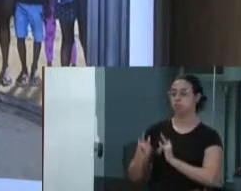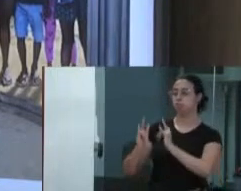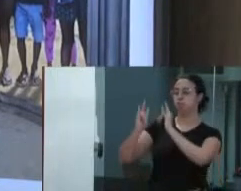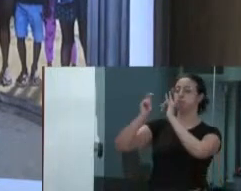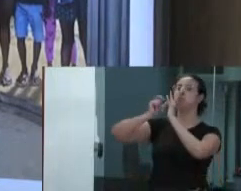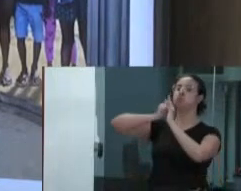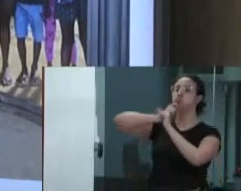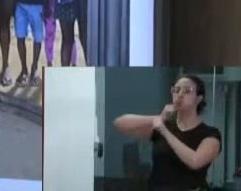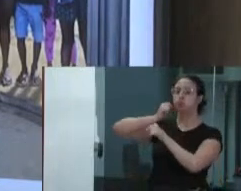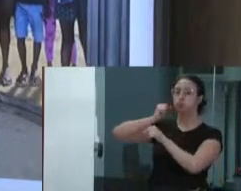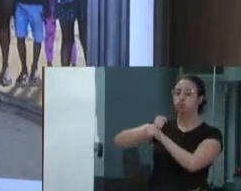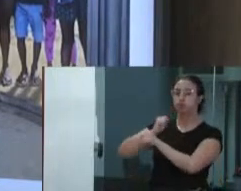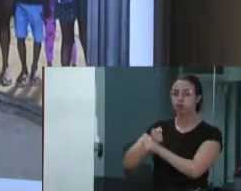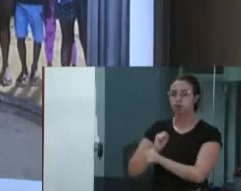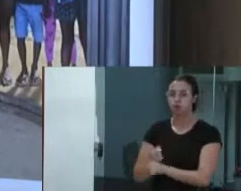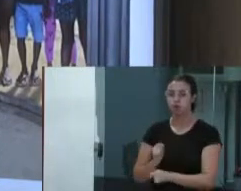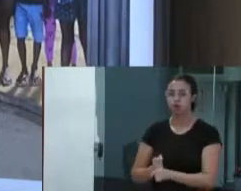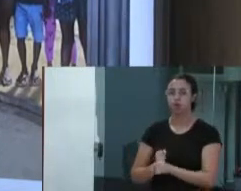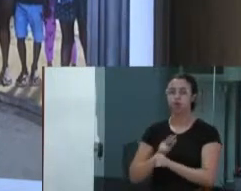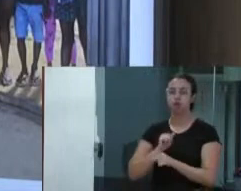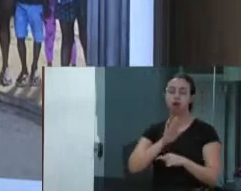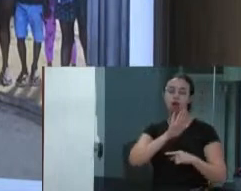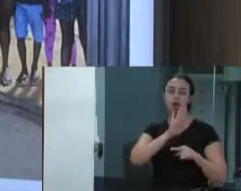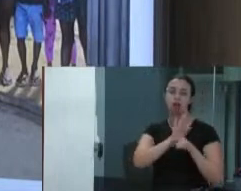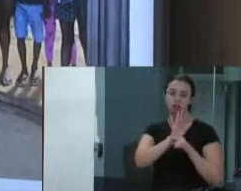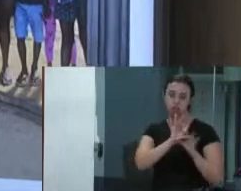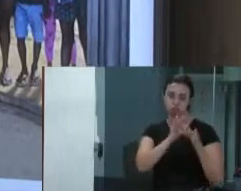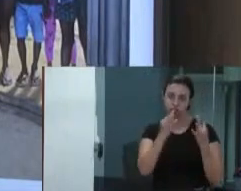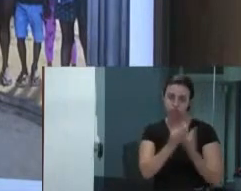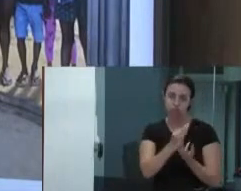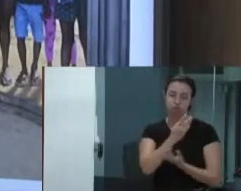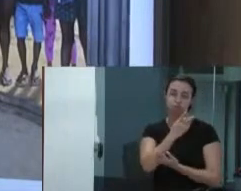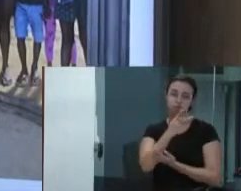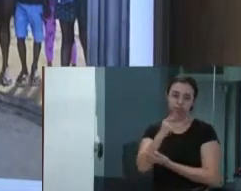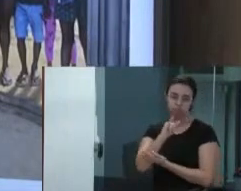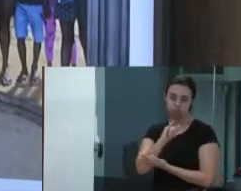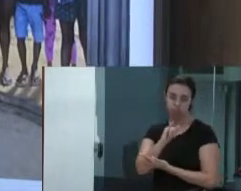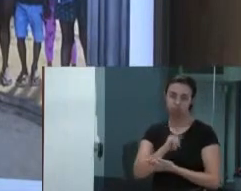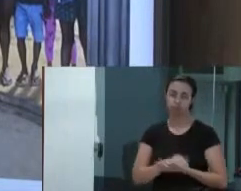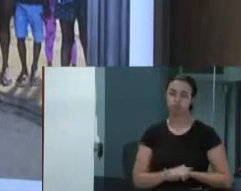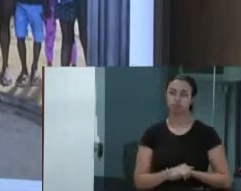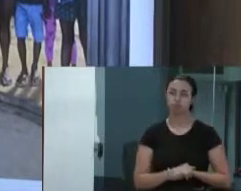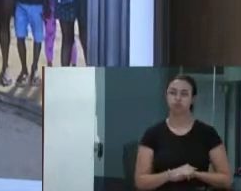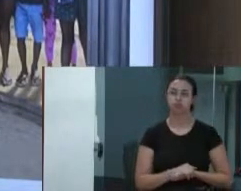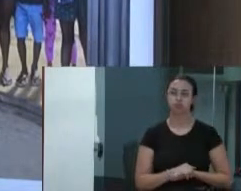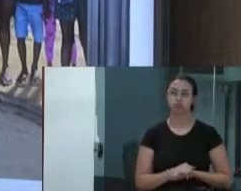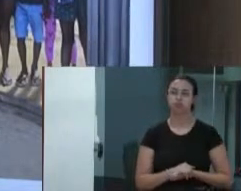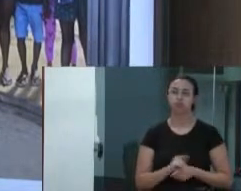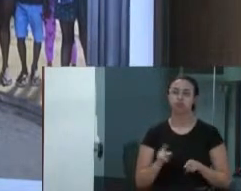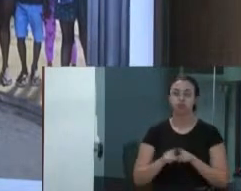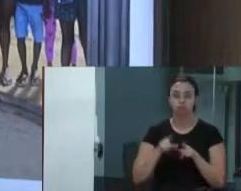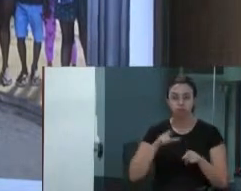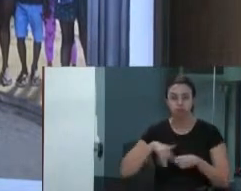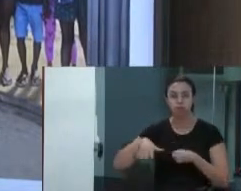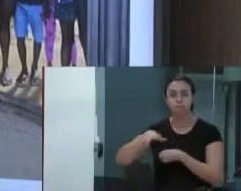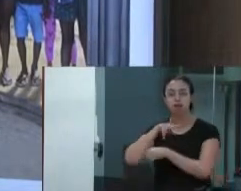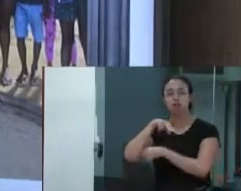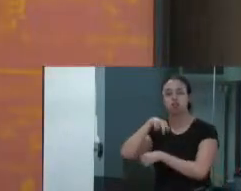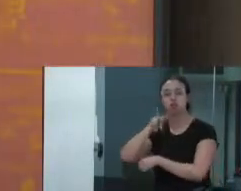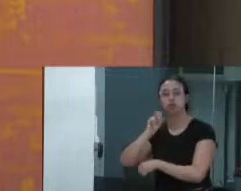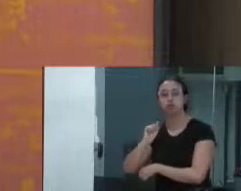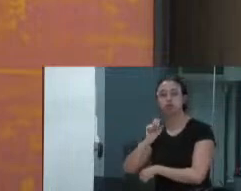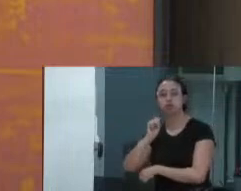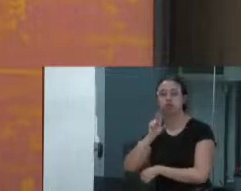que vai contemplar o PPI, as famílias do PPI do Alto São Vicente. E ali à nossa direita a gente tem o Nova Suíça.